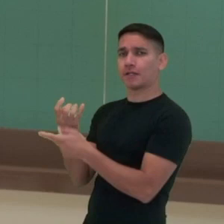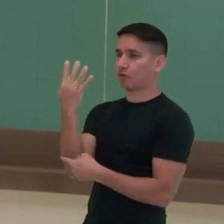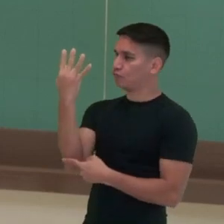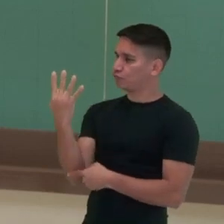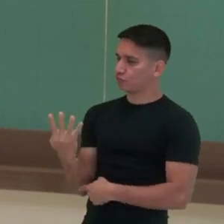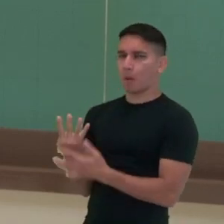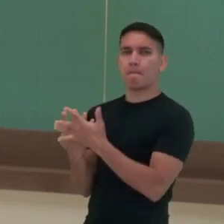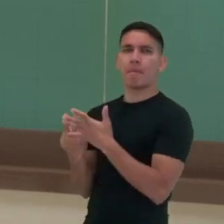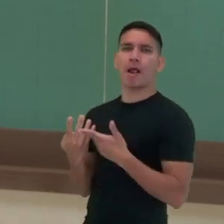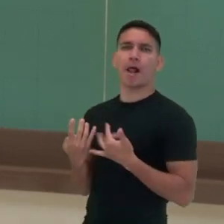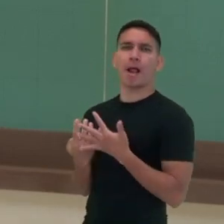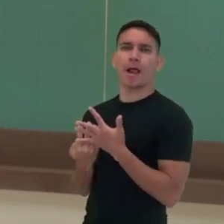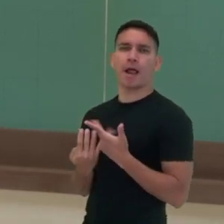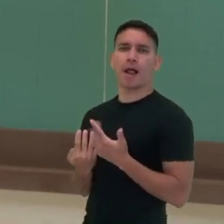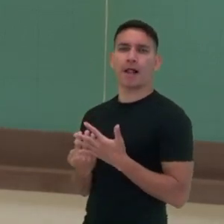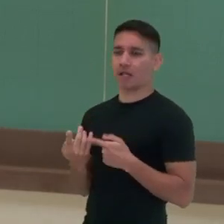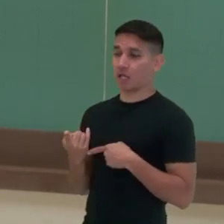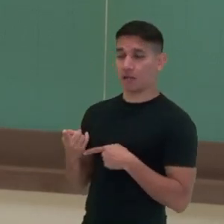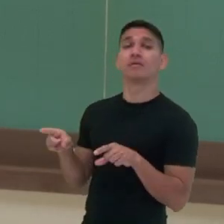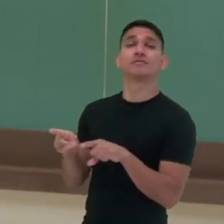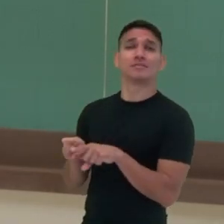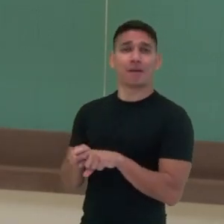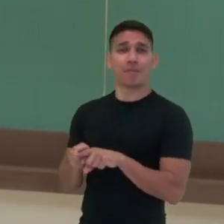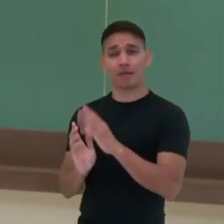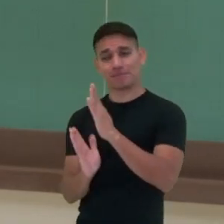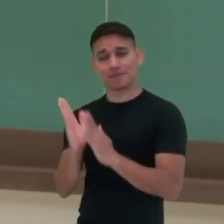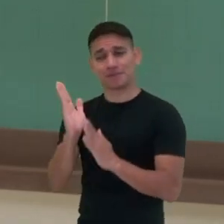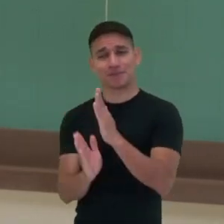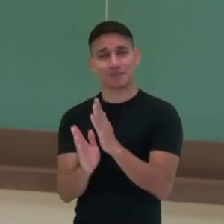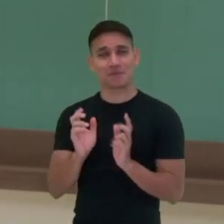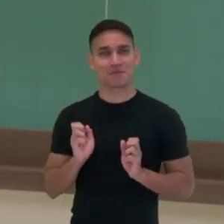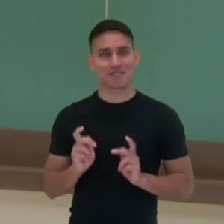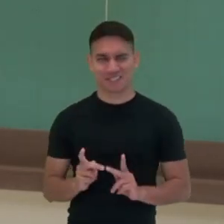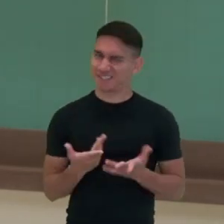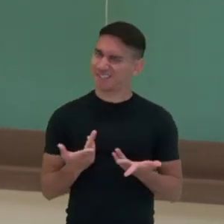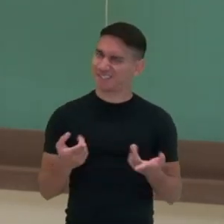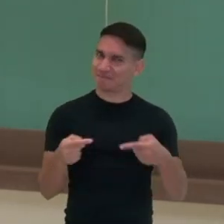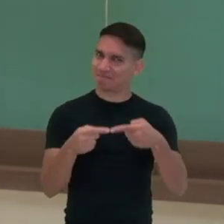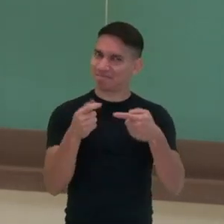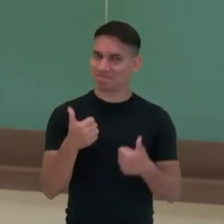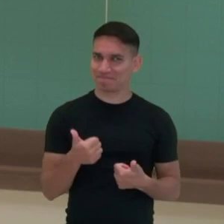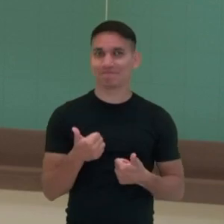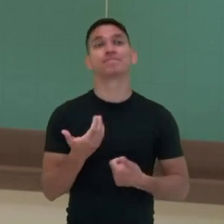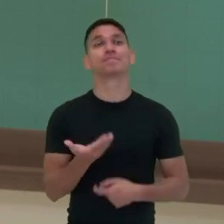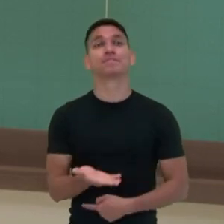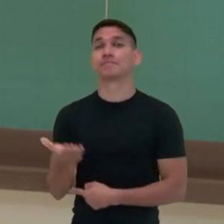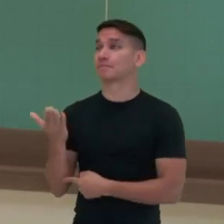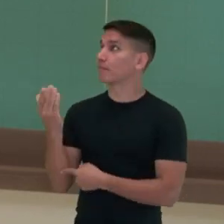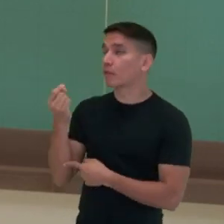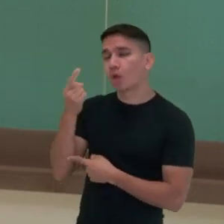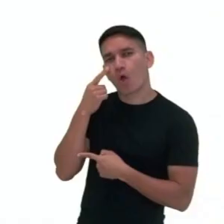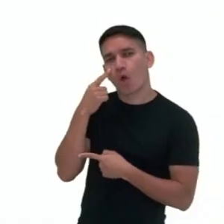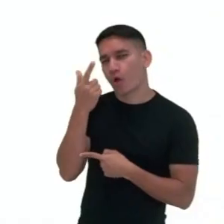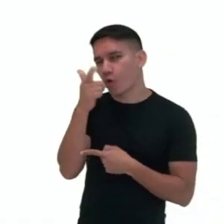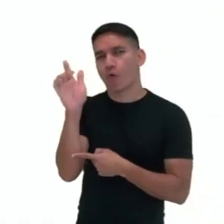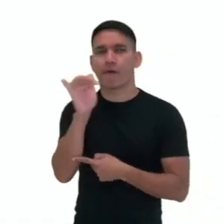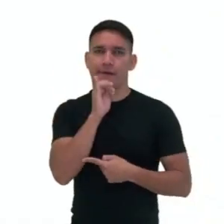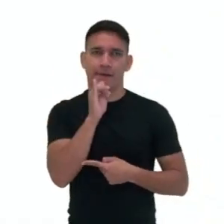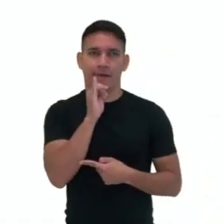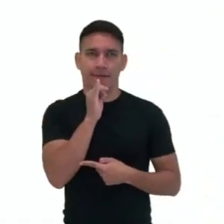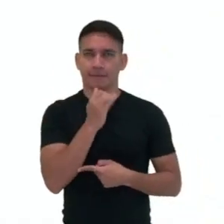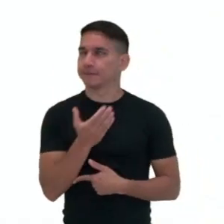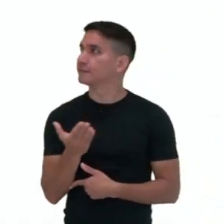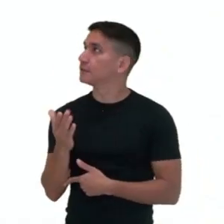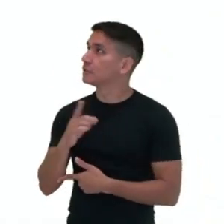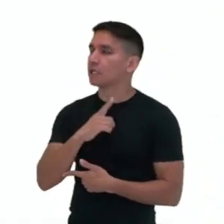Então, elas trazem essa ideia também de retinhas paralelas, tá bom? Beleza? Então, tá joia. Então, observe esse outro exemplo aqui comigo.